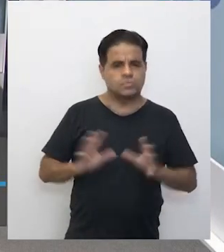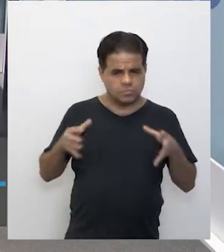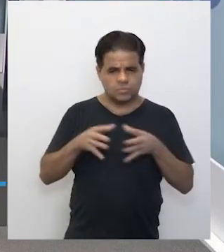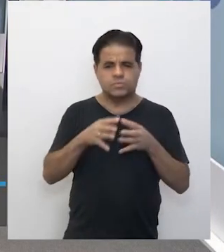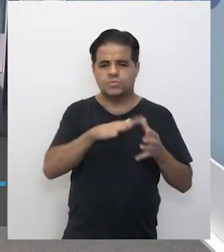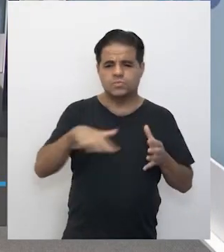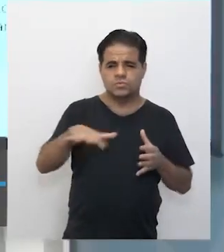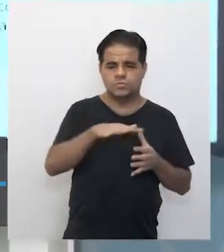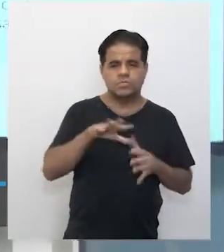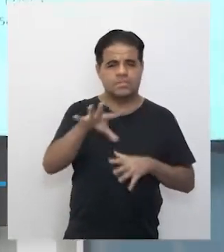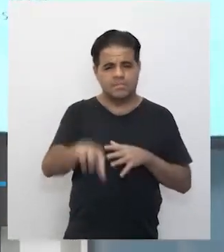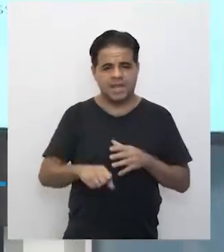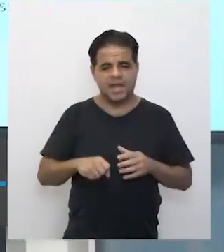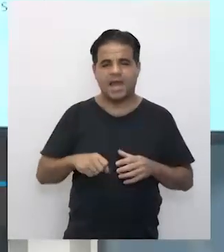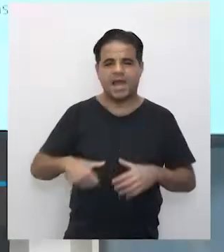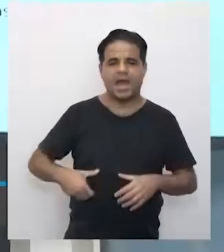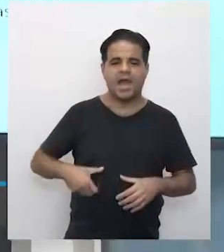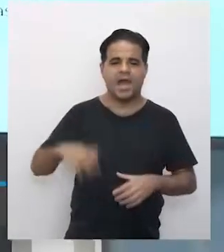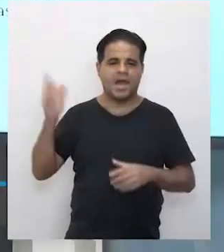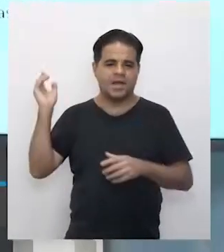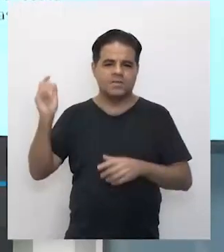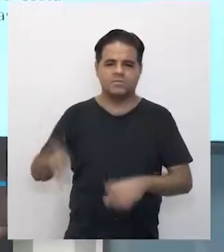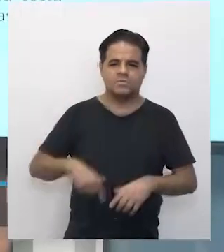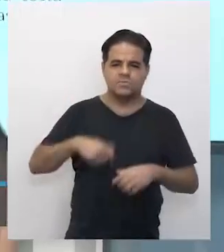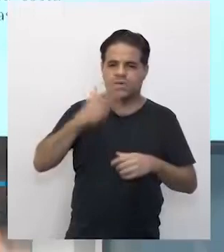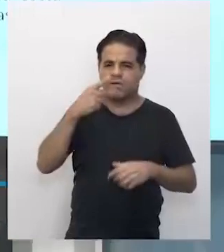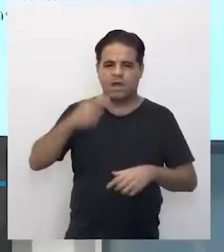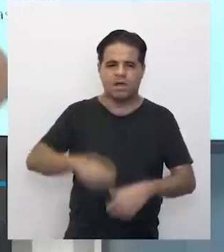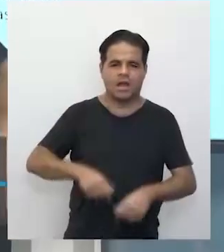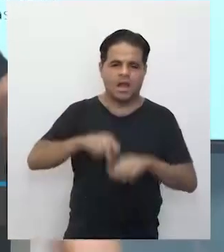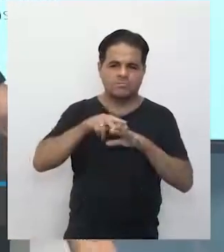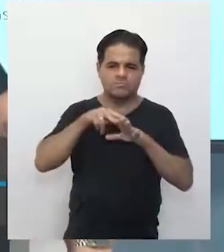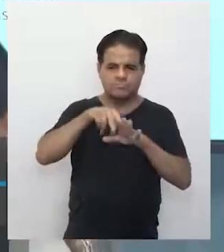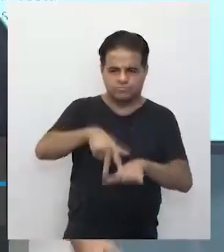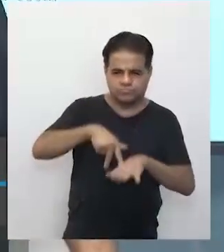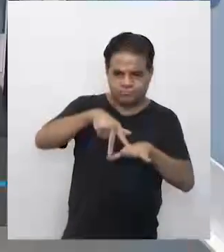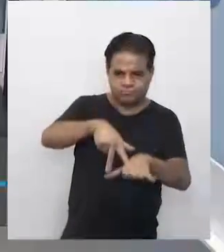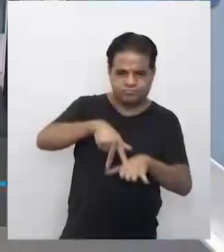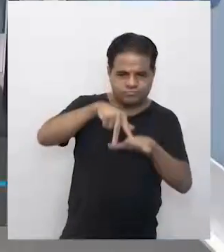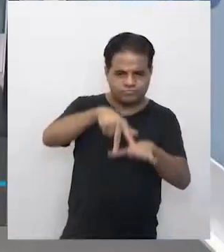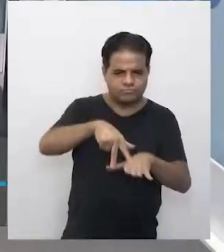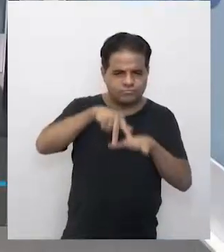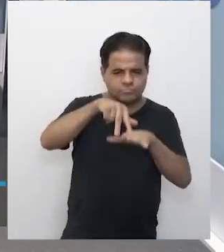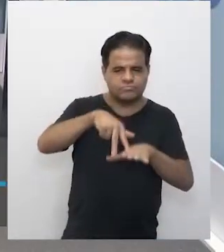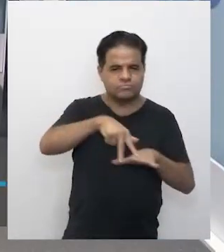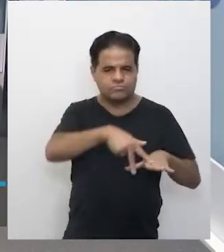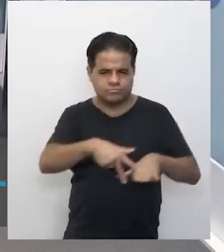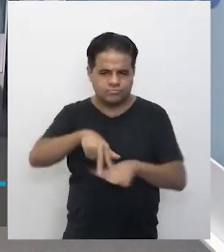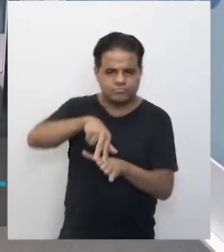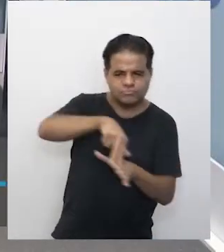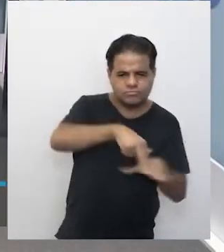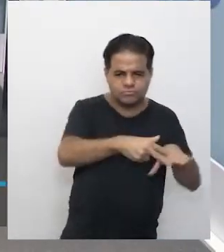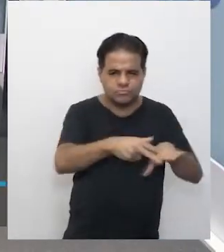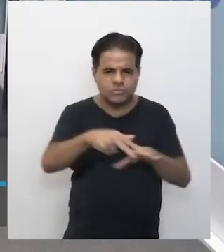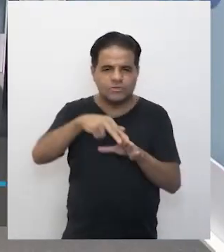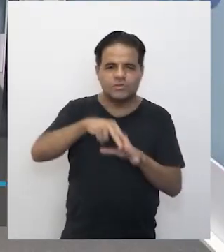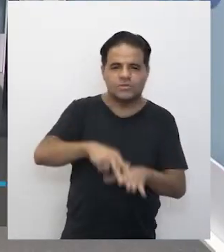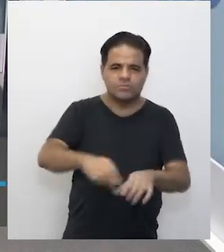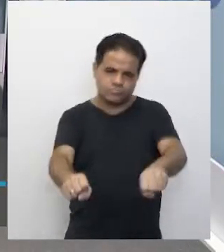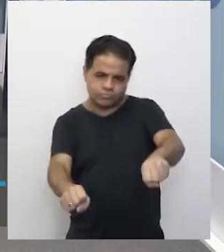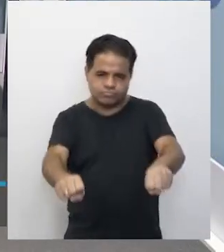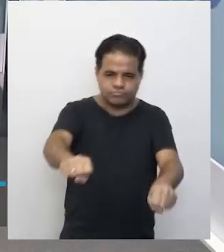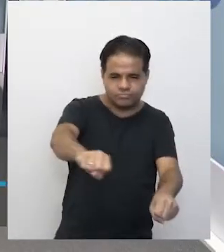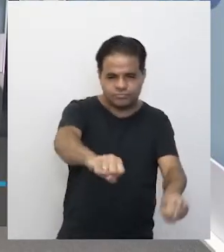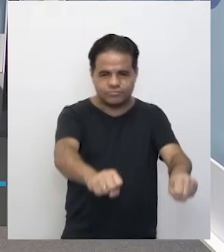povos pegaram uma costela e começaram a surfar. Já assistiu Aquaman? Essa é boa. Dois golfinhos assim.